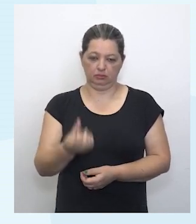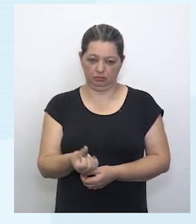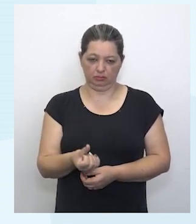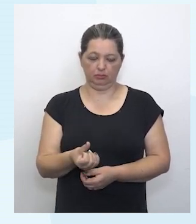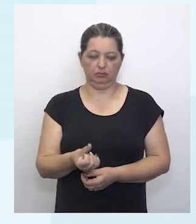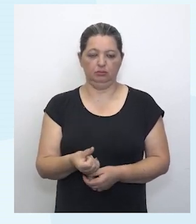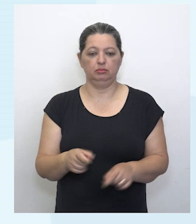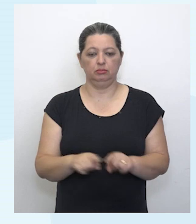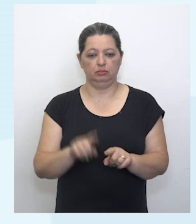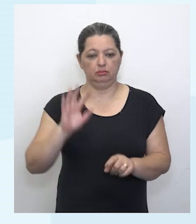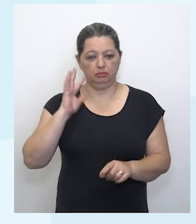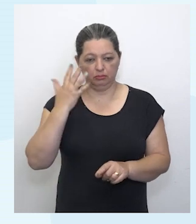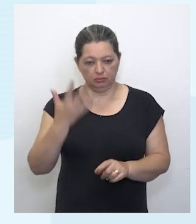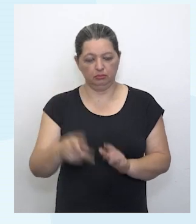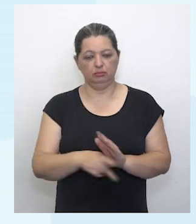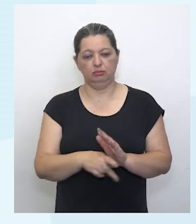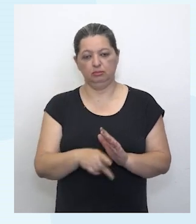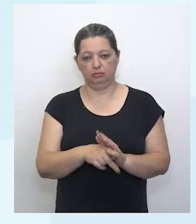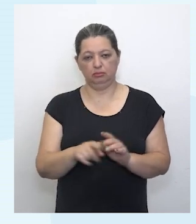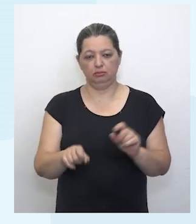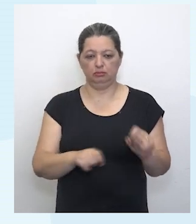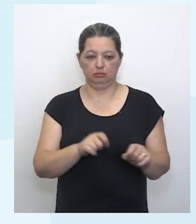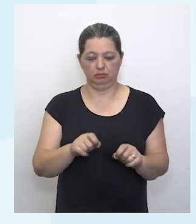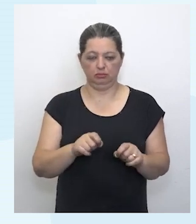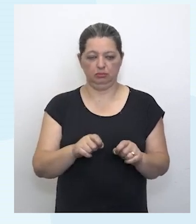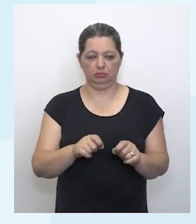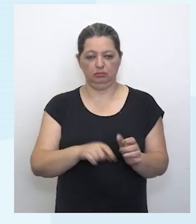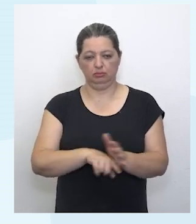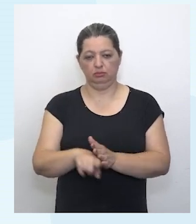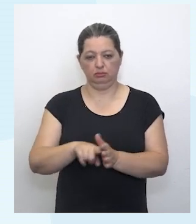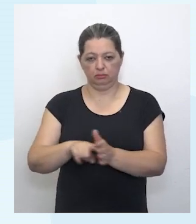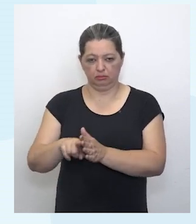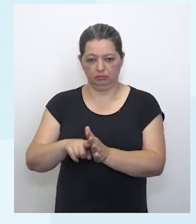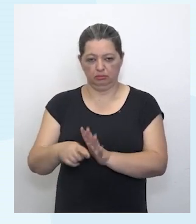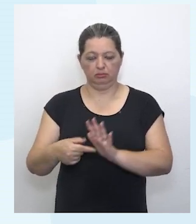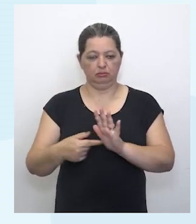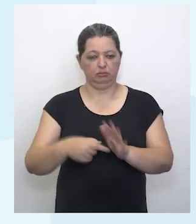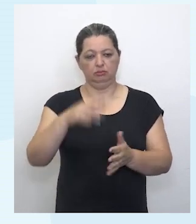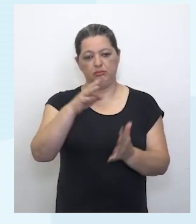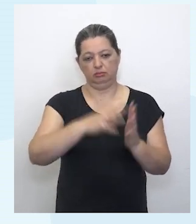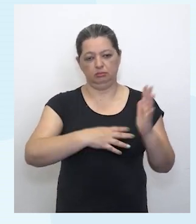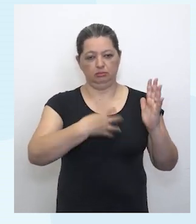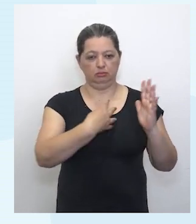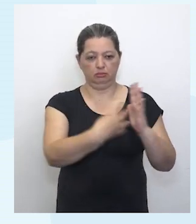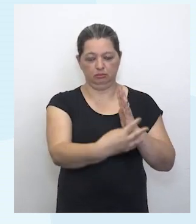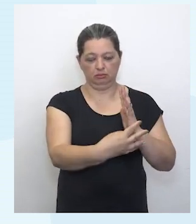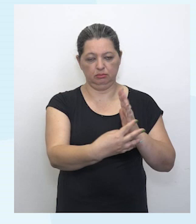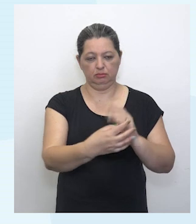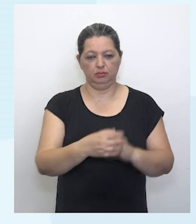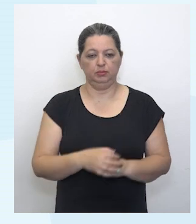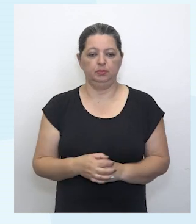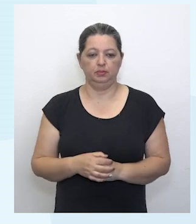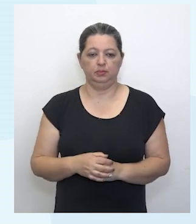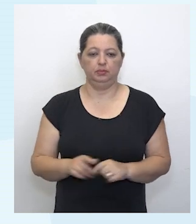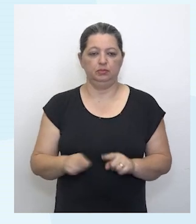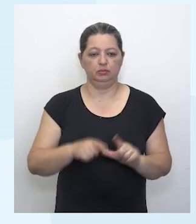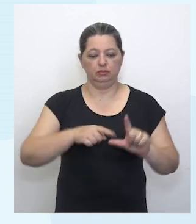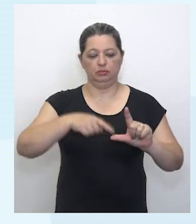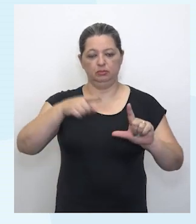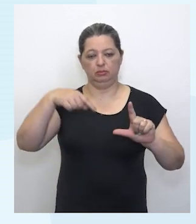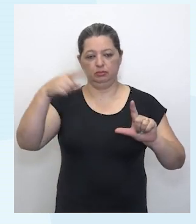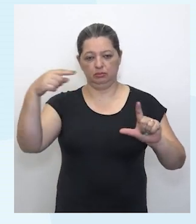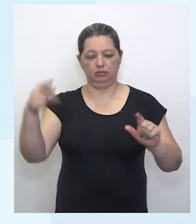EF03-MA26, que é resolver situações, problema, cujos dados estão apresentados em tabela em dupla entrada e gráficos de barras